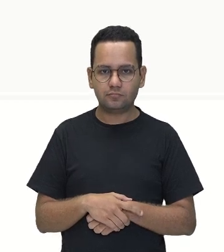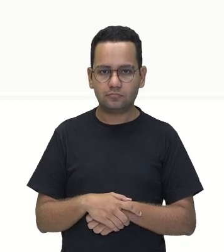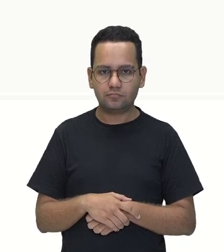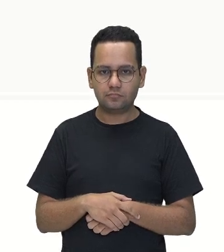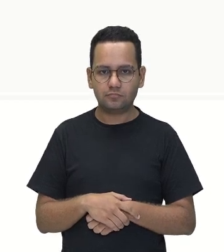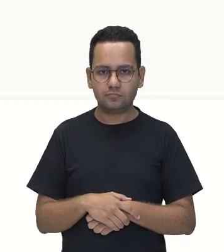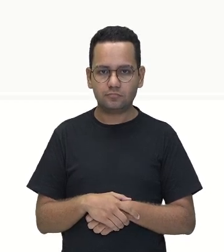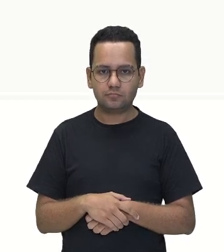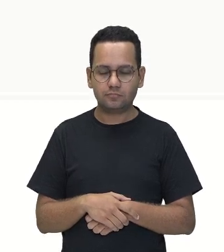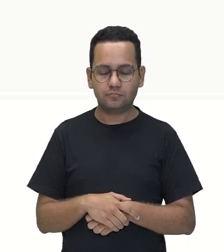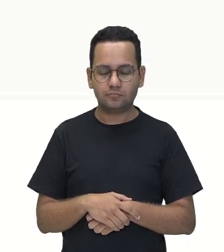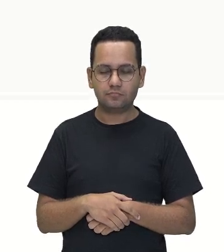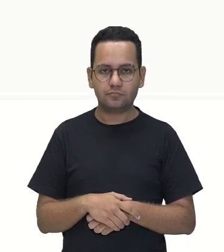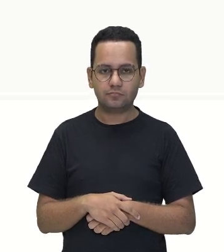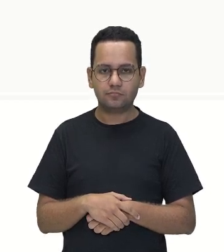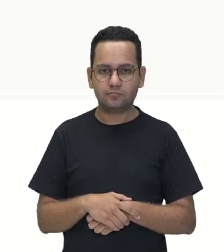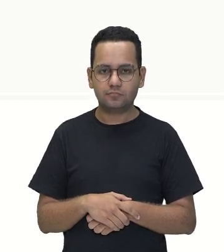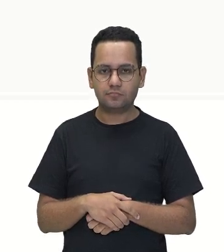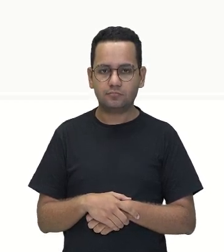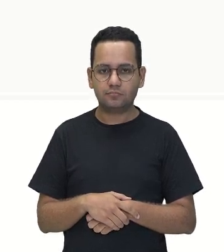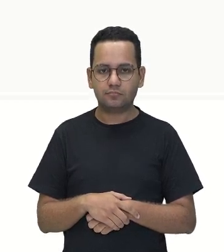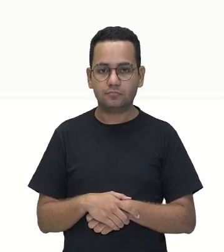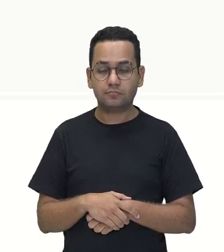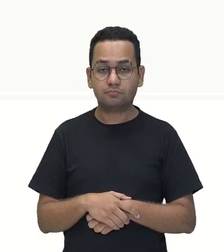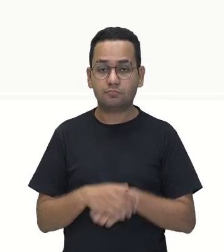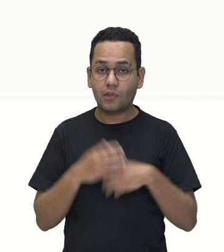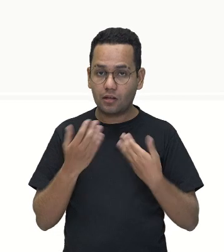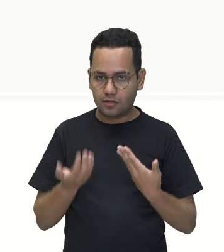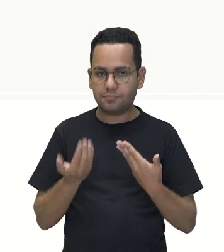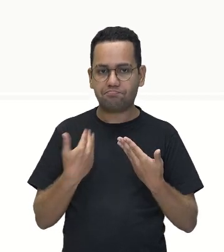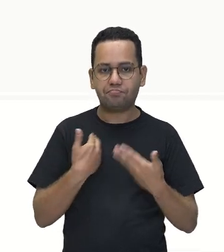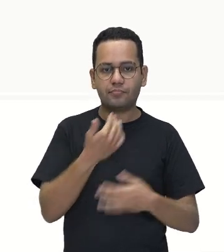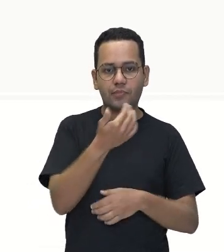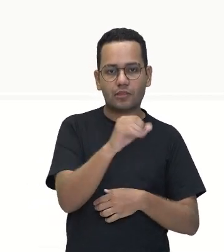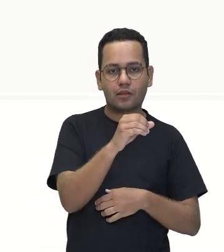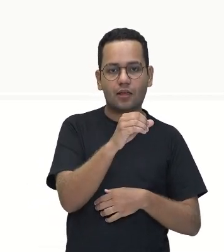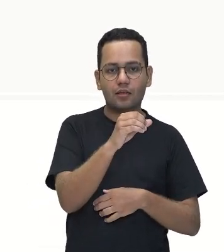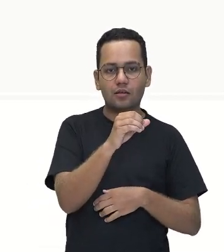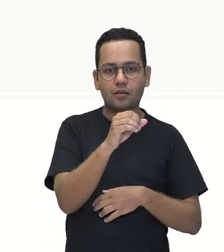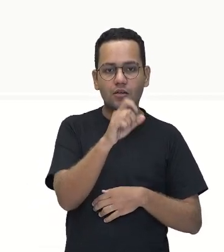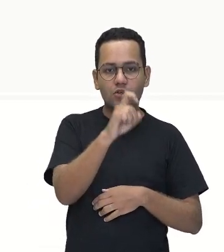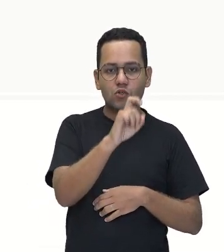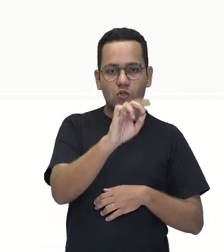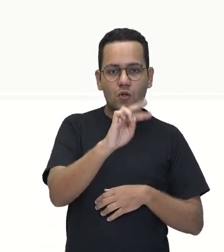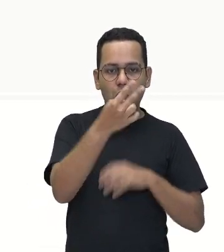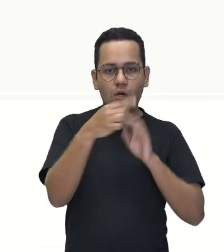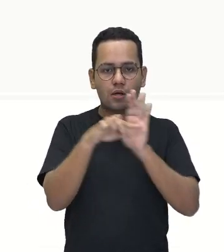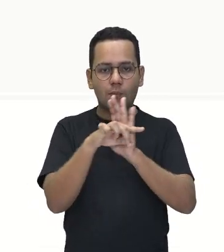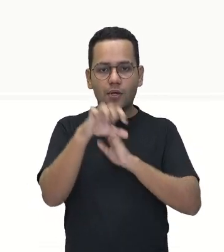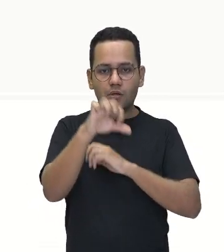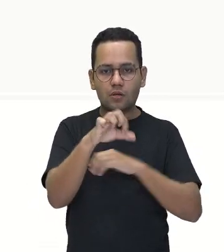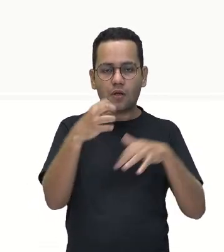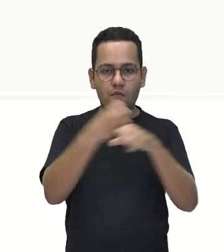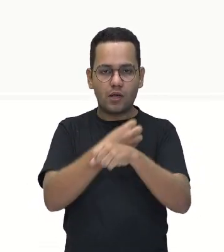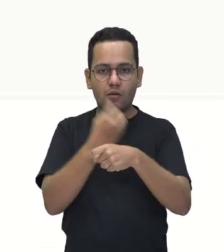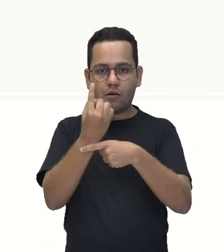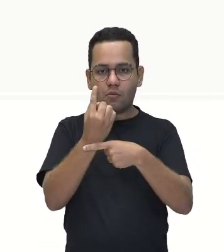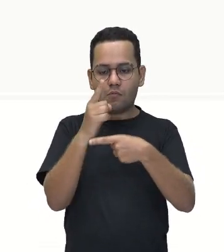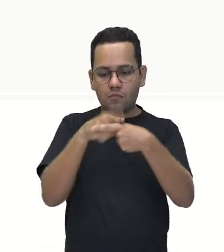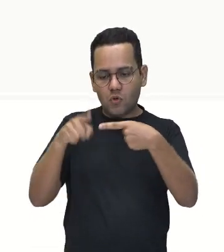transformar esse 1000 numa numa potência então